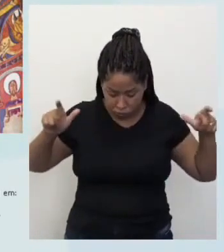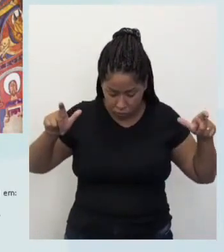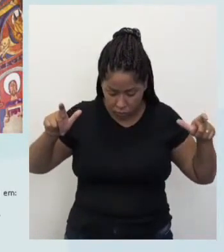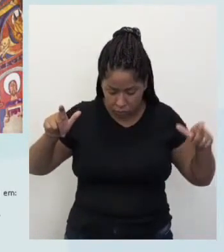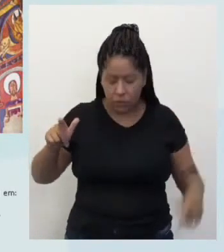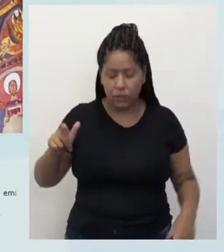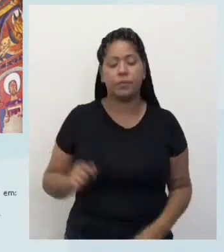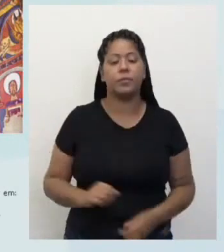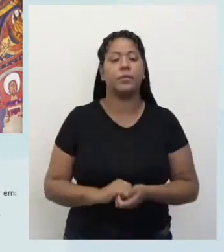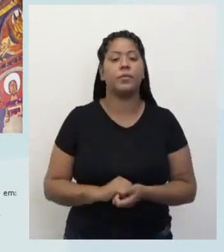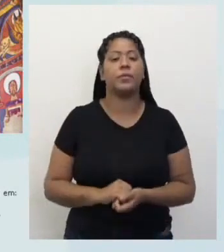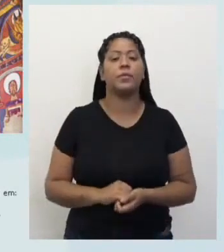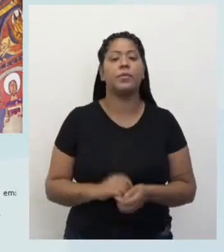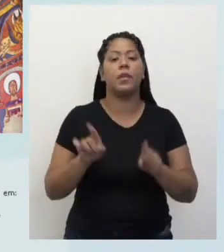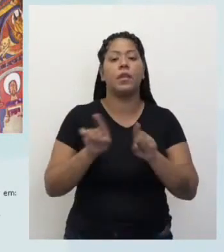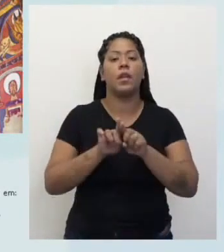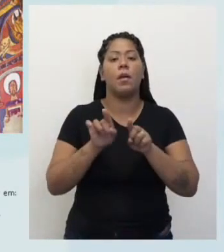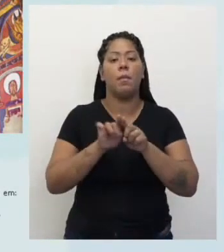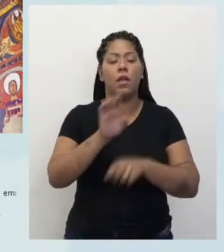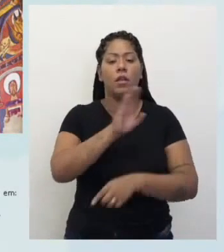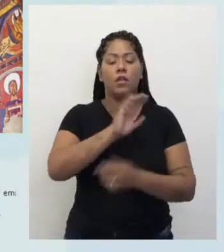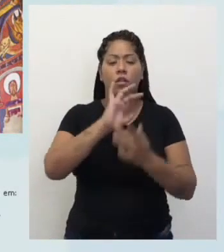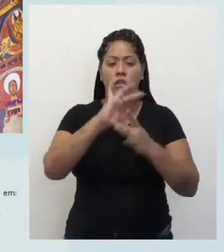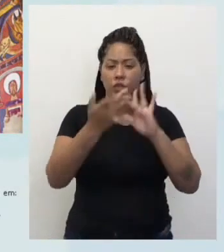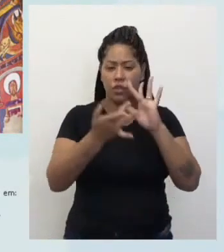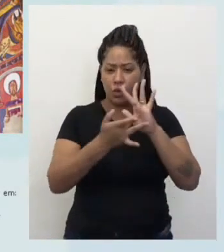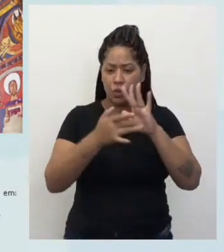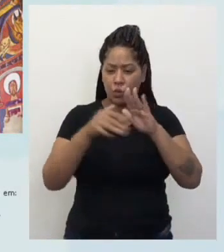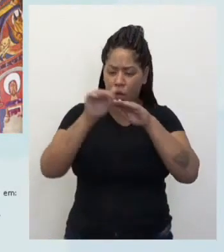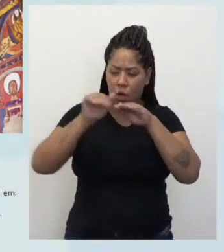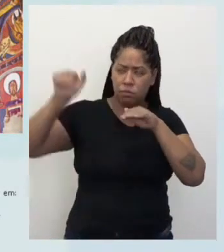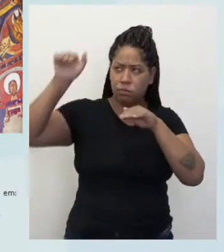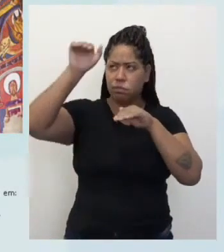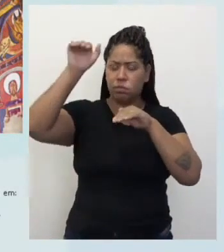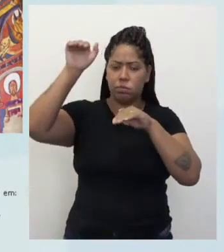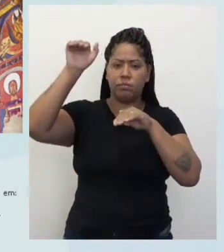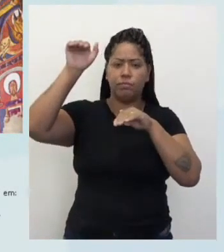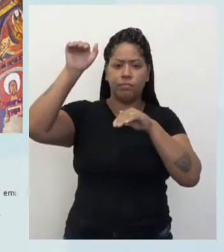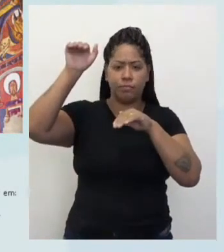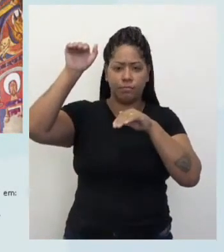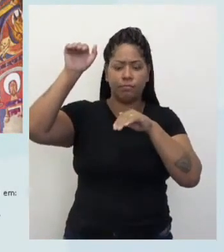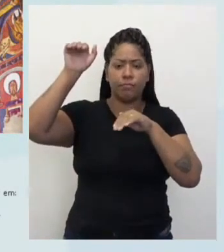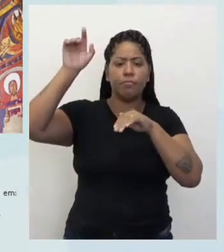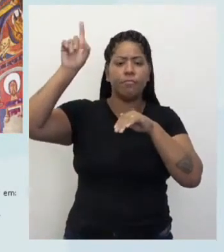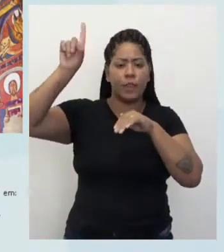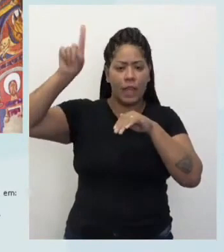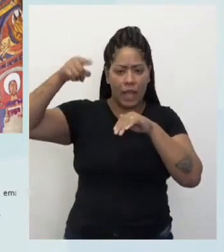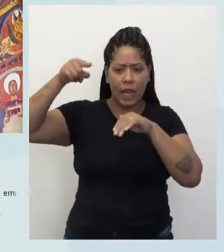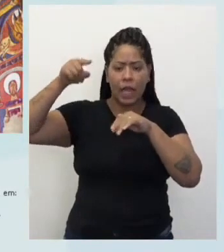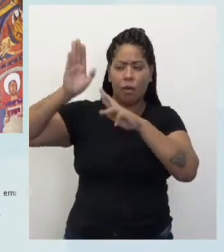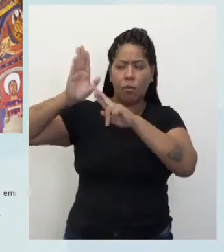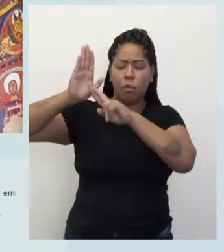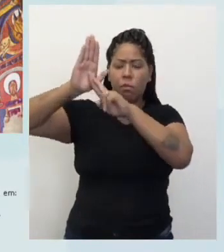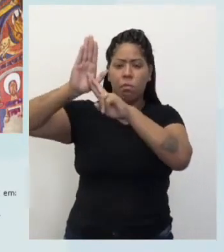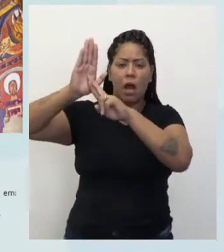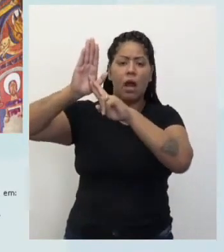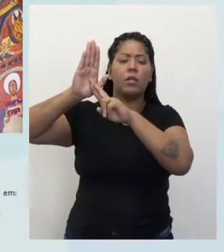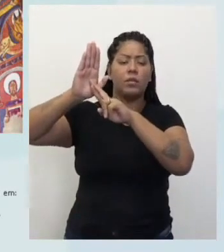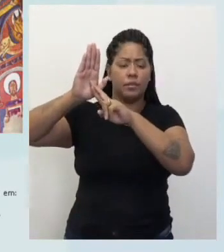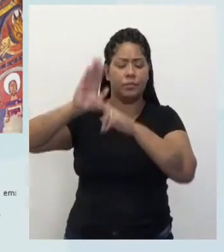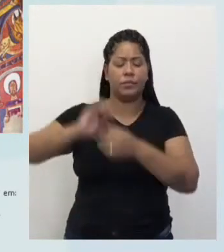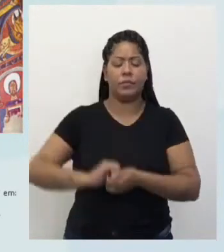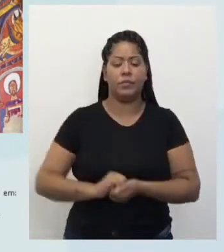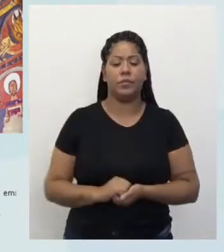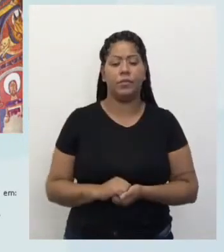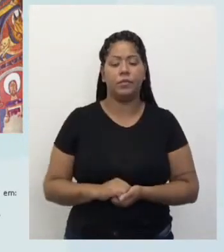de que Jesus, né, está acima, que ele é o personagem central ali da cristandade